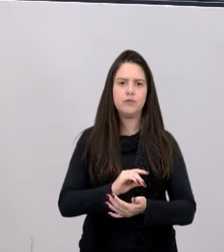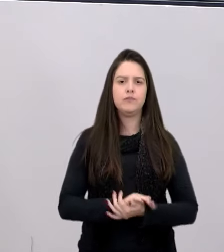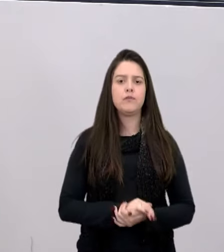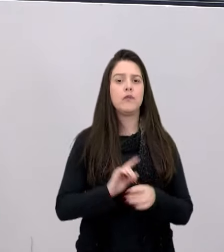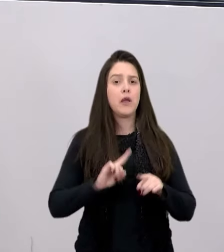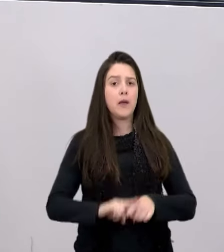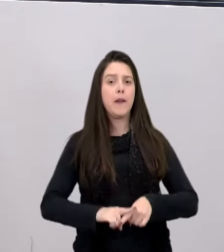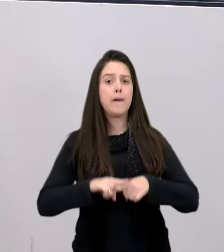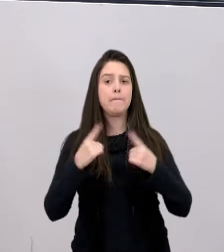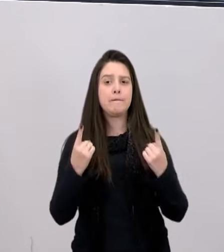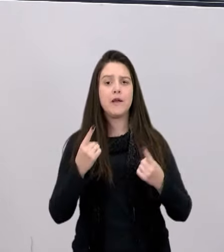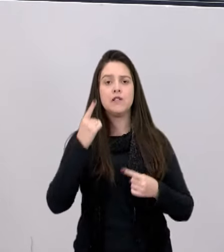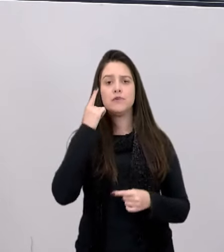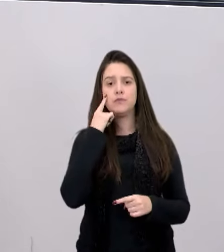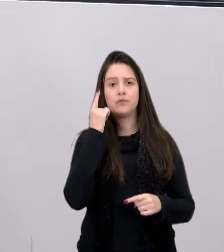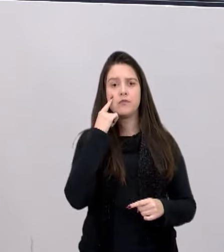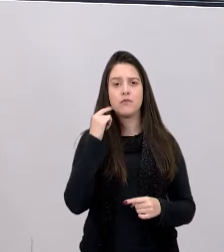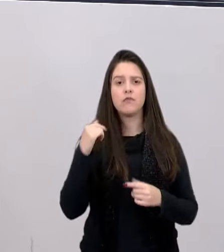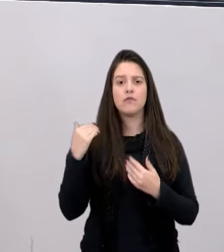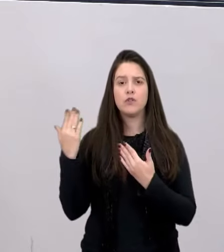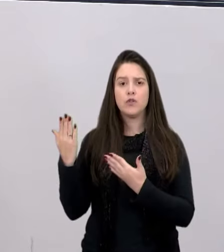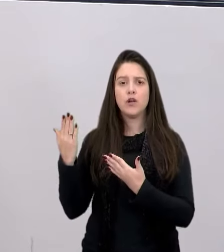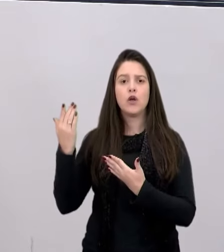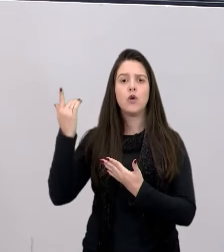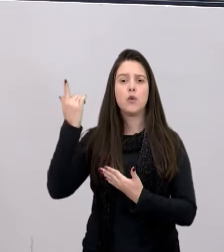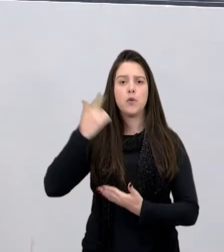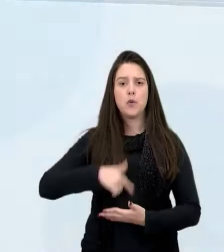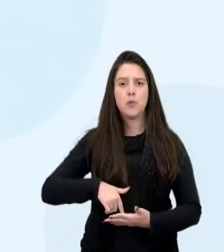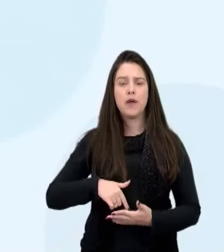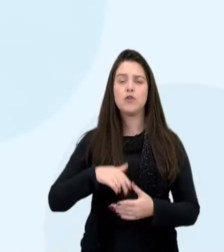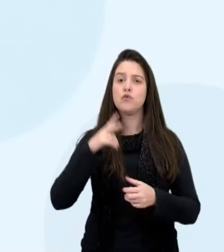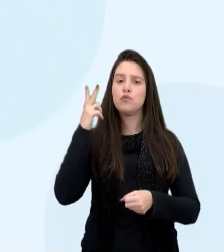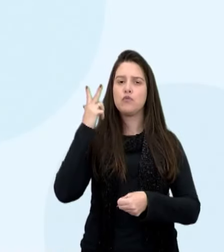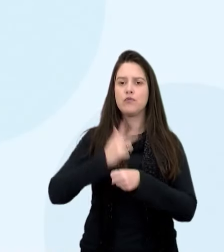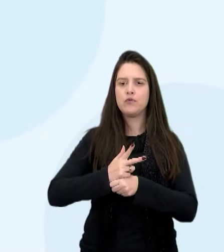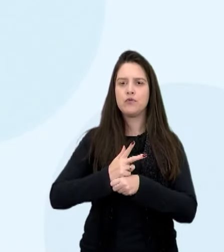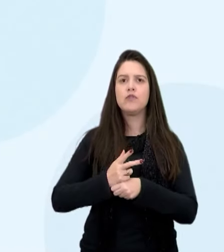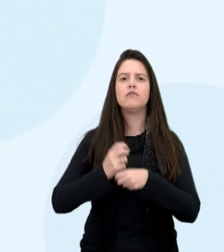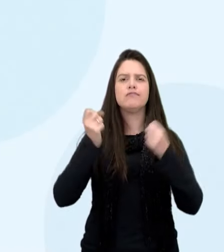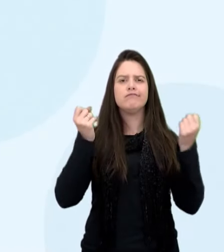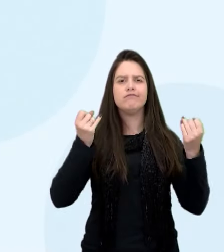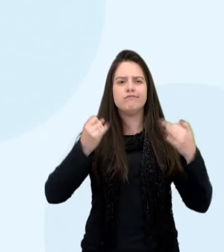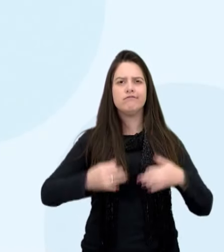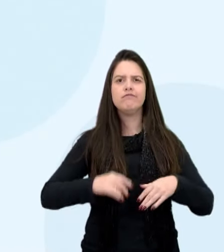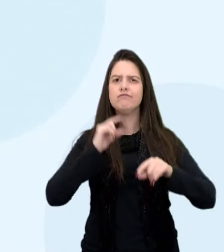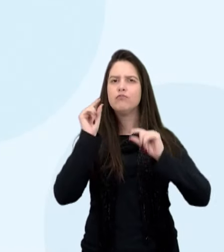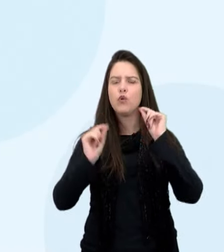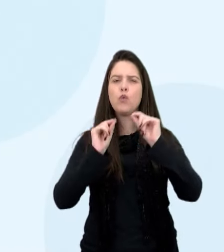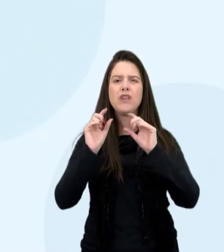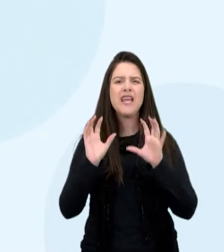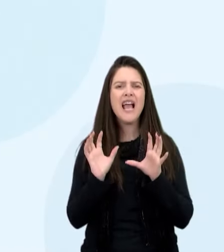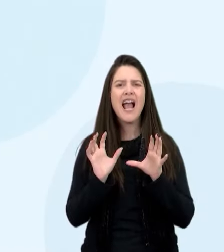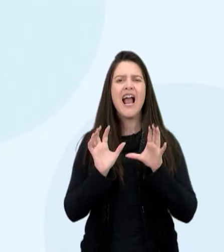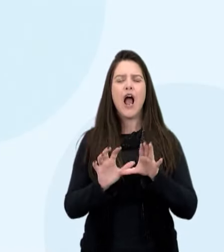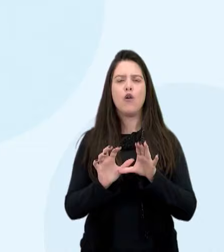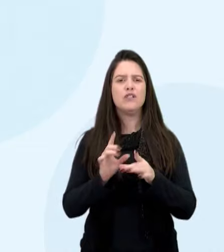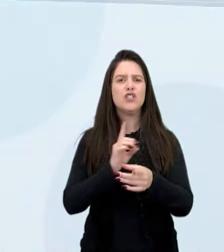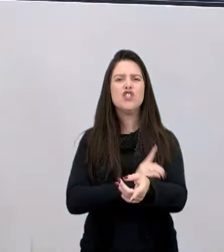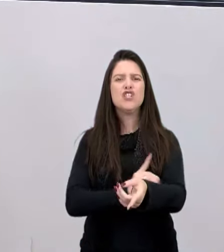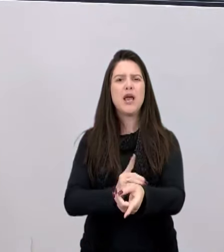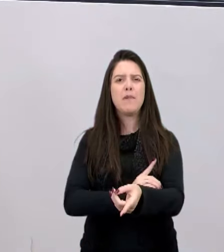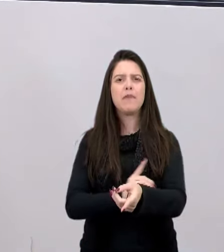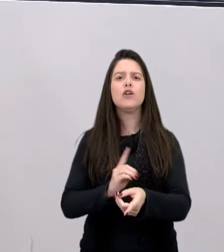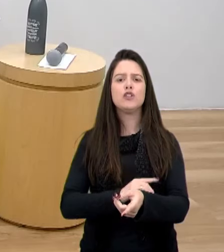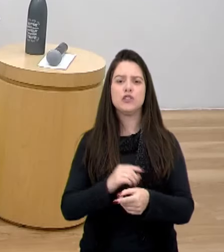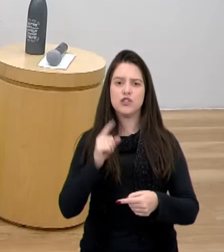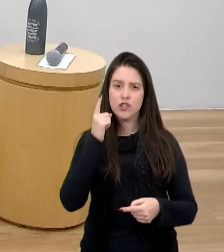Ivê, vamos lá. A gente ainda tem mais aí algum vídeo falando sobre o que causa o diabetes. A gente já